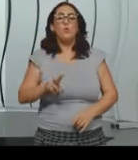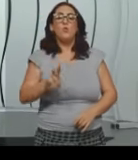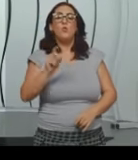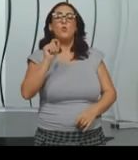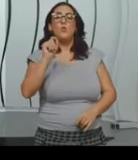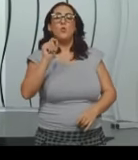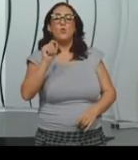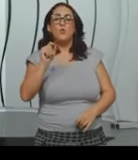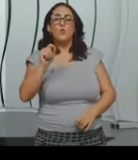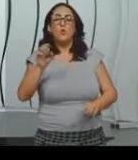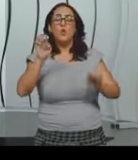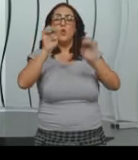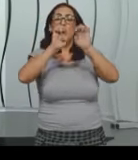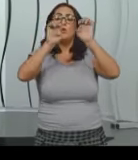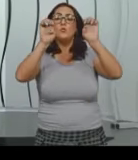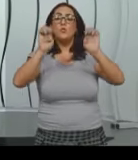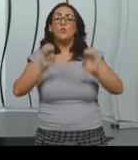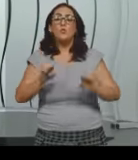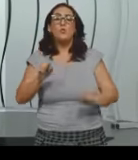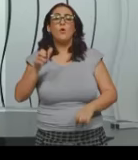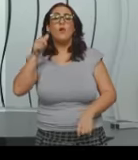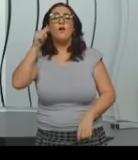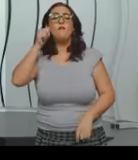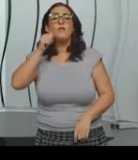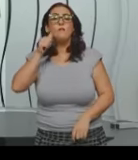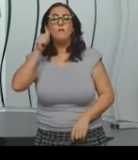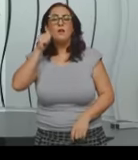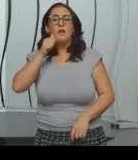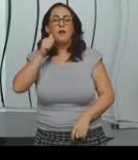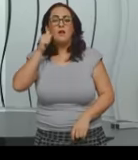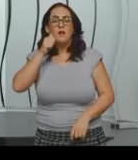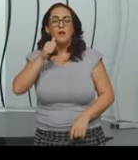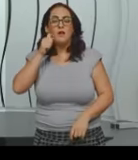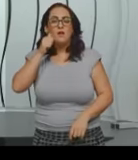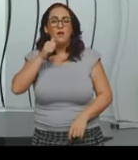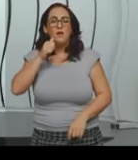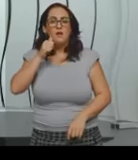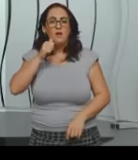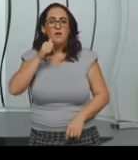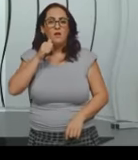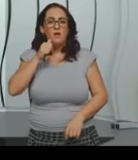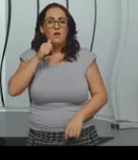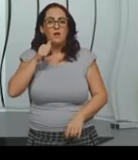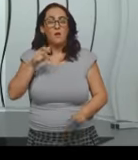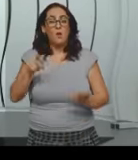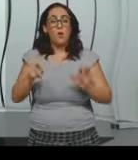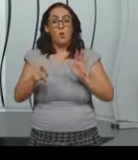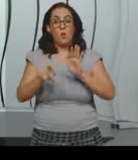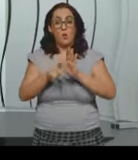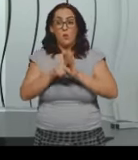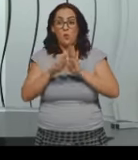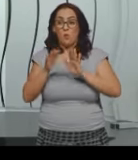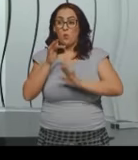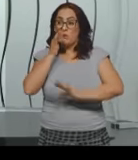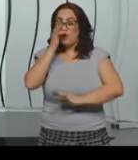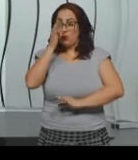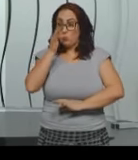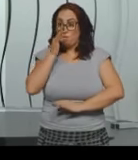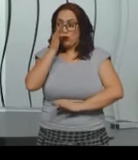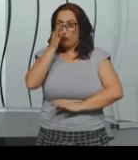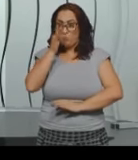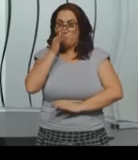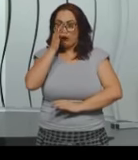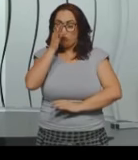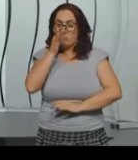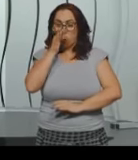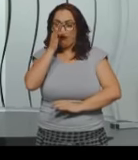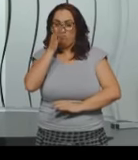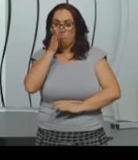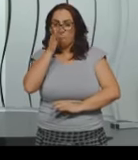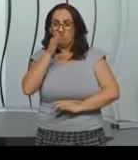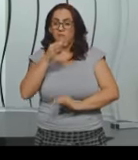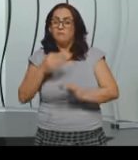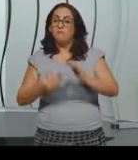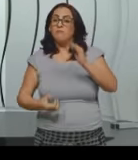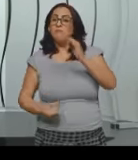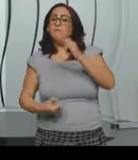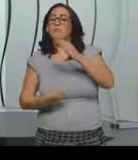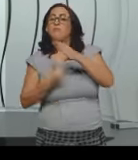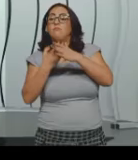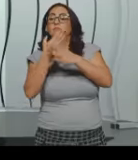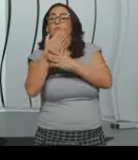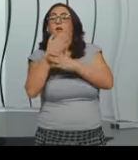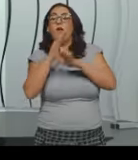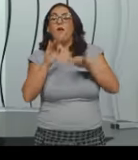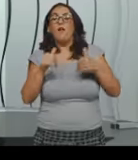estrutura feminina, embriófita e pteridófita, tá? Vai produzir,